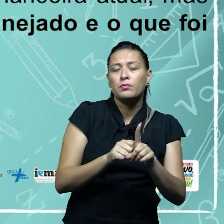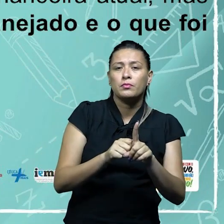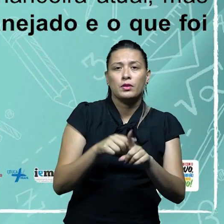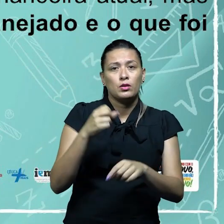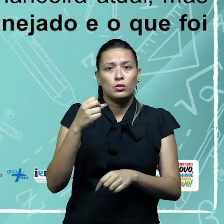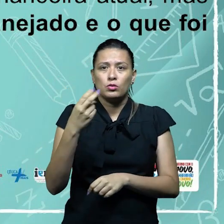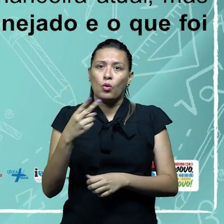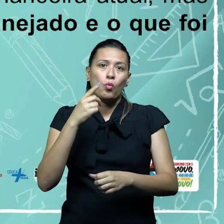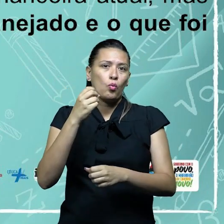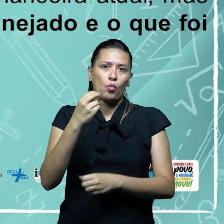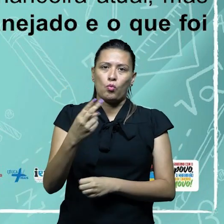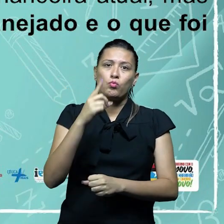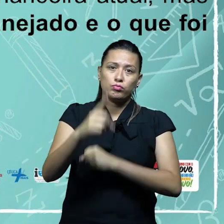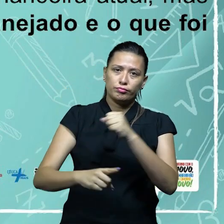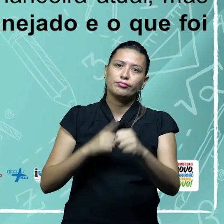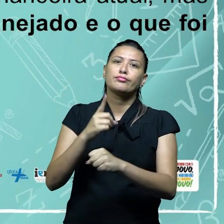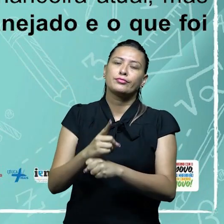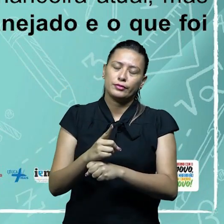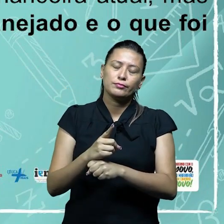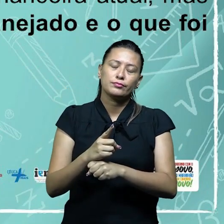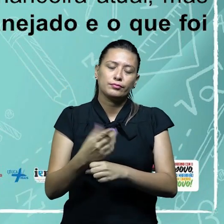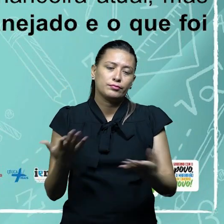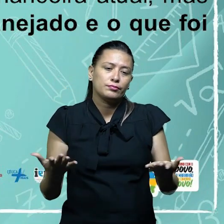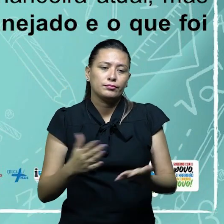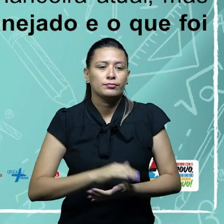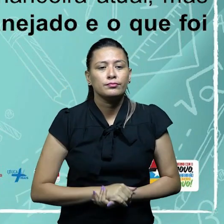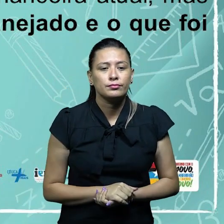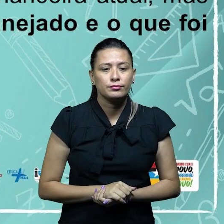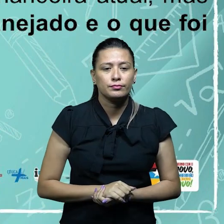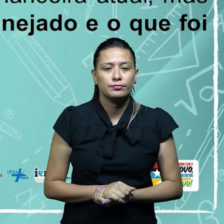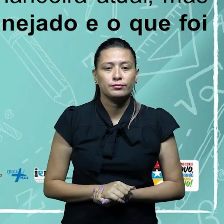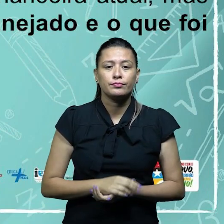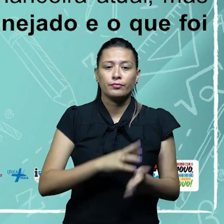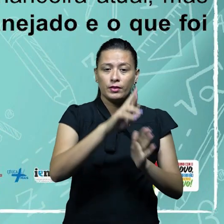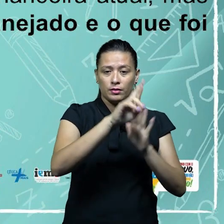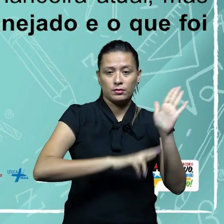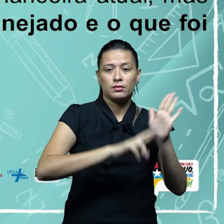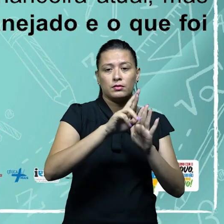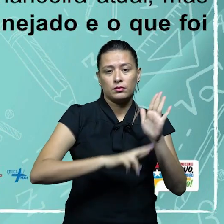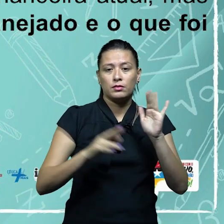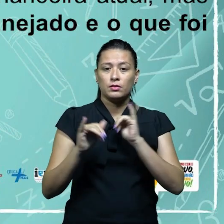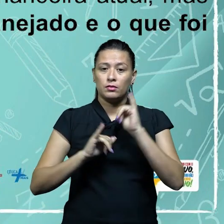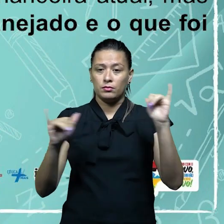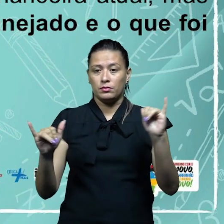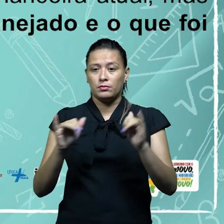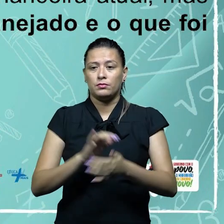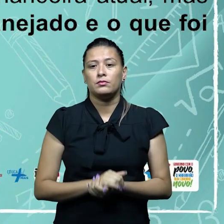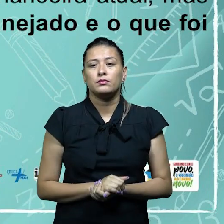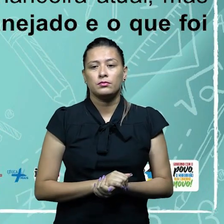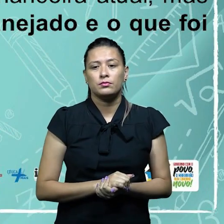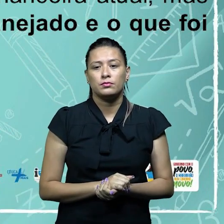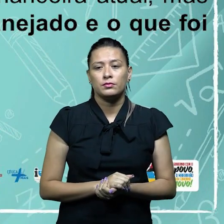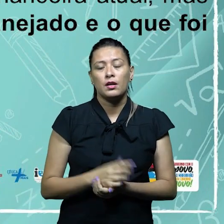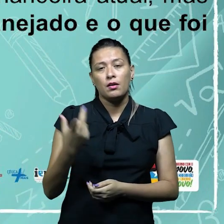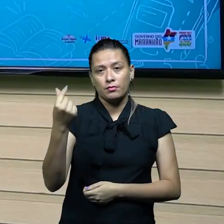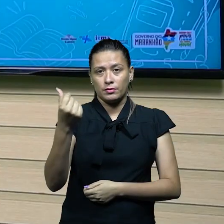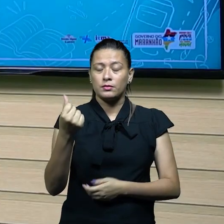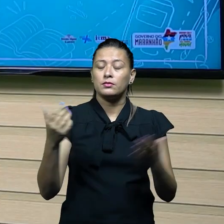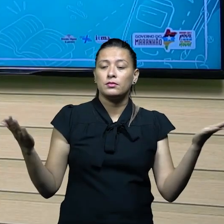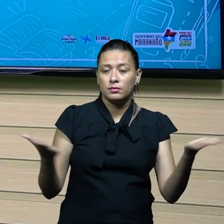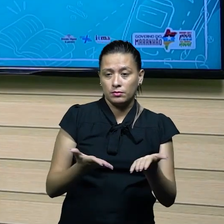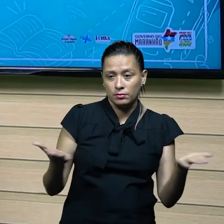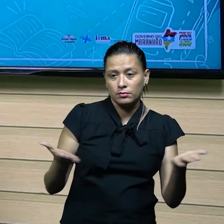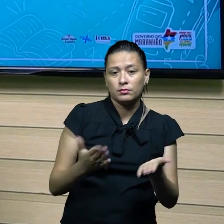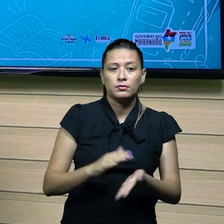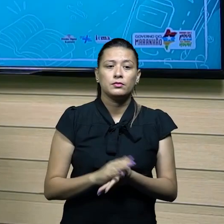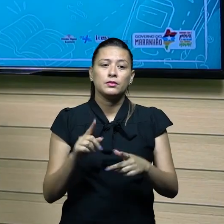certinho? Esses relatórios indicam não só a saúde financeira atual, mas como a empresa se sair em relação ao que foi planejado. Vamos